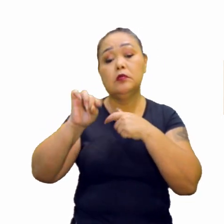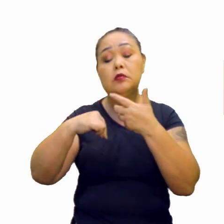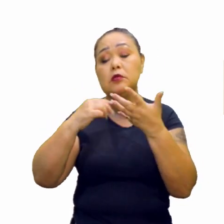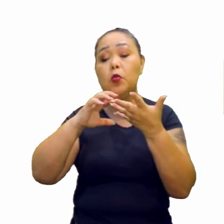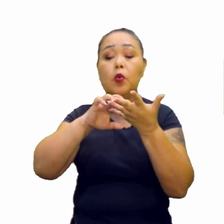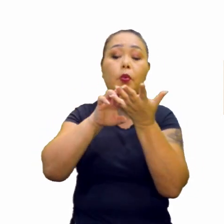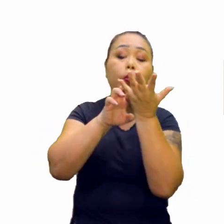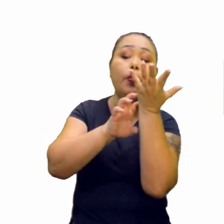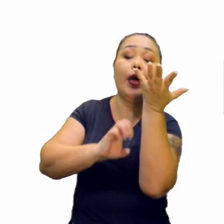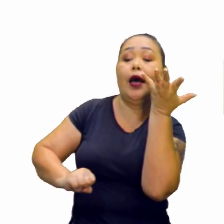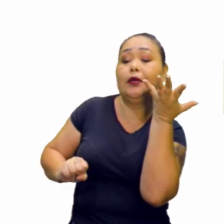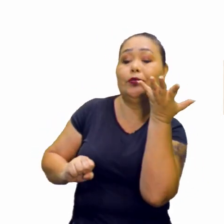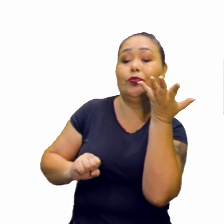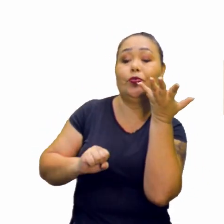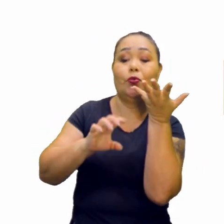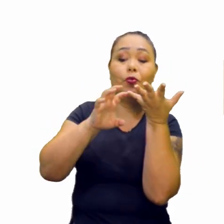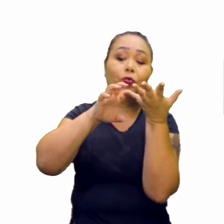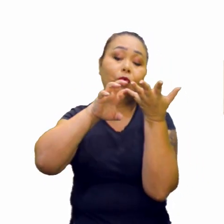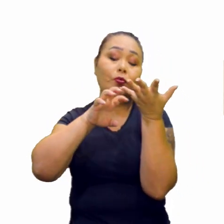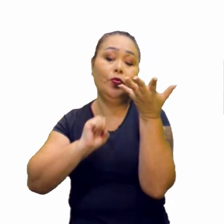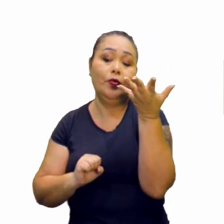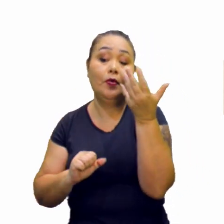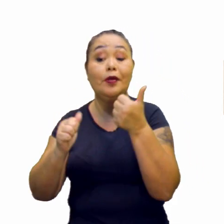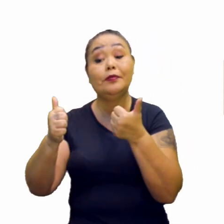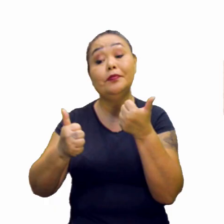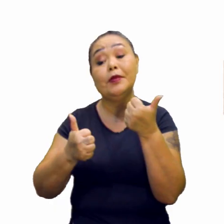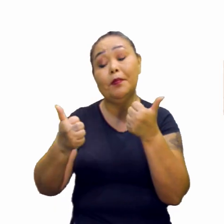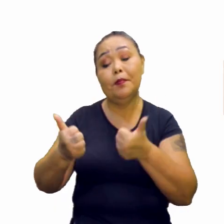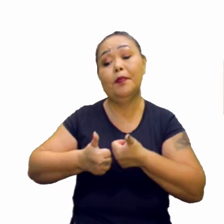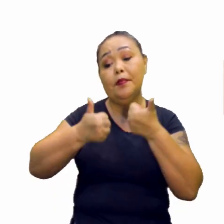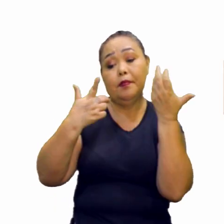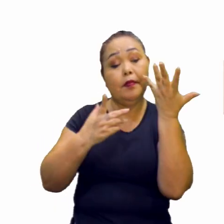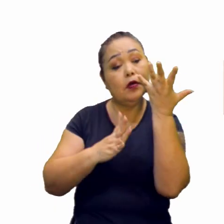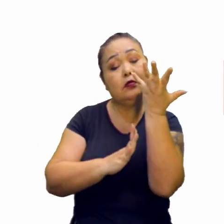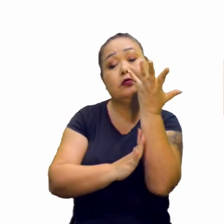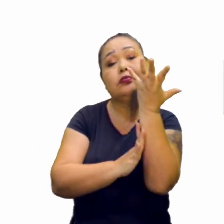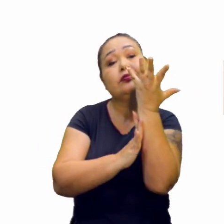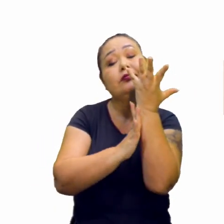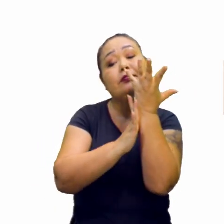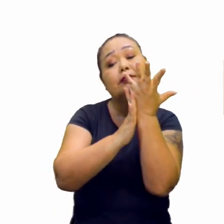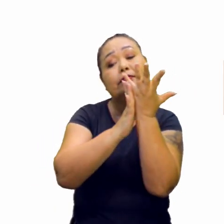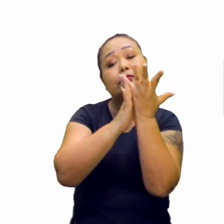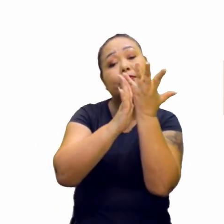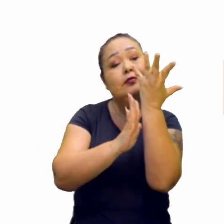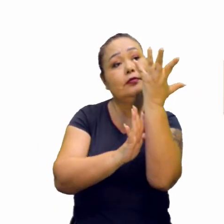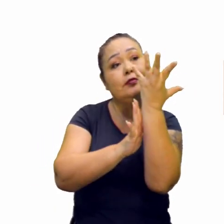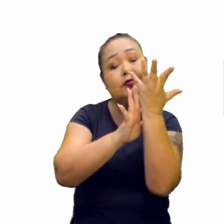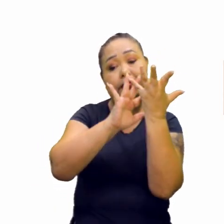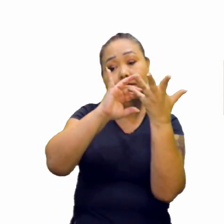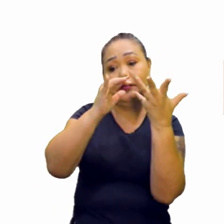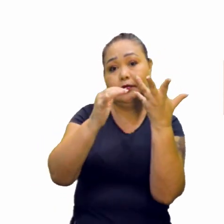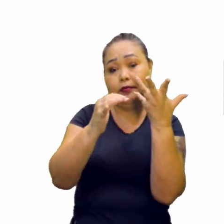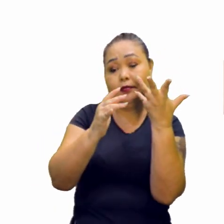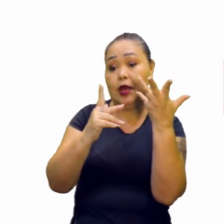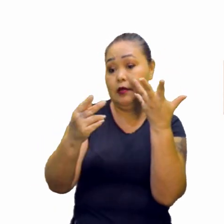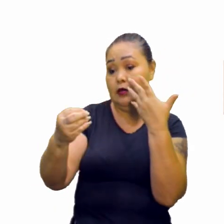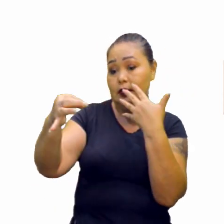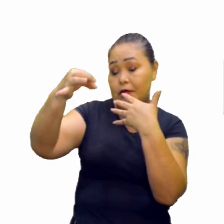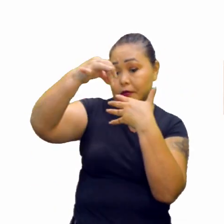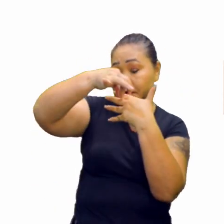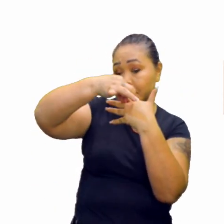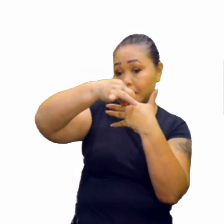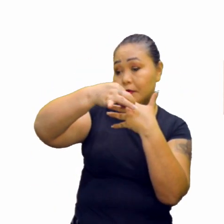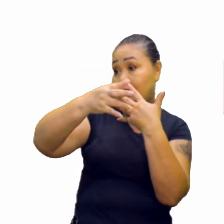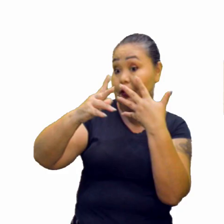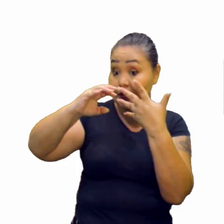ladrões. Melhora o desempenho no potencial de ação em relação a alguma praga que esteja no caminho em